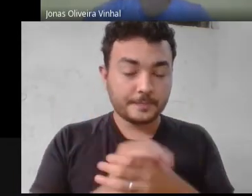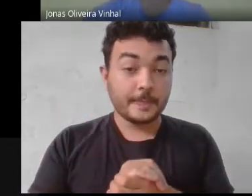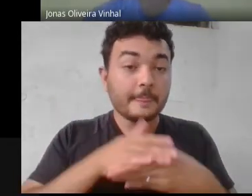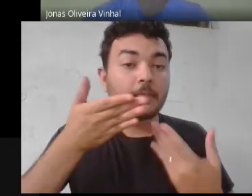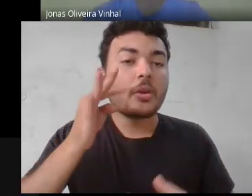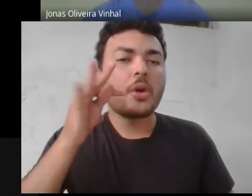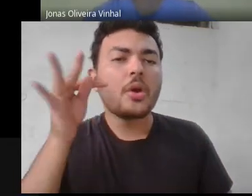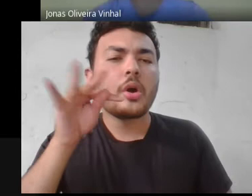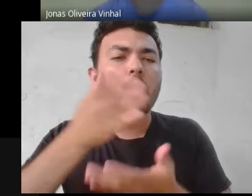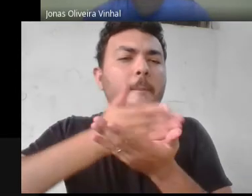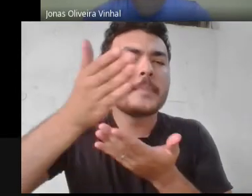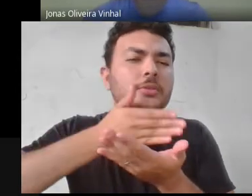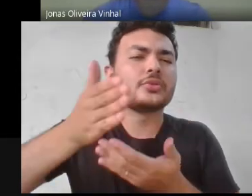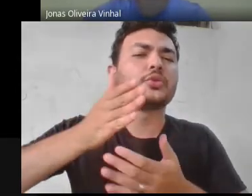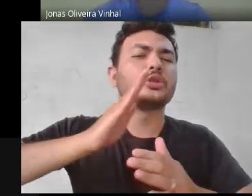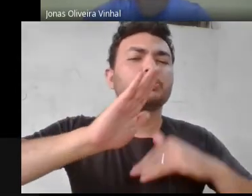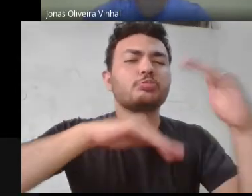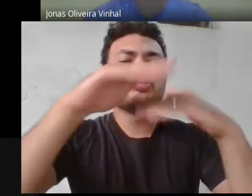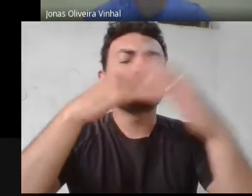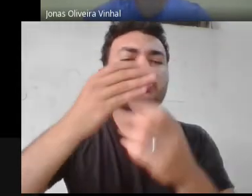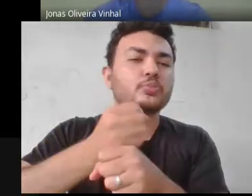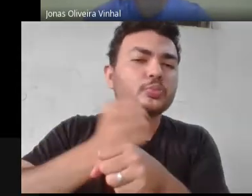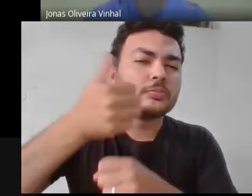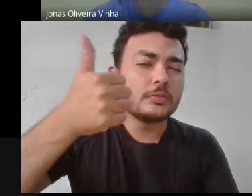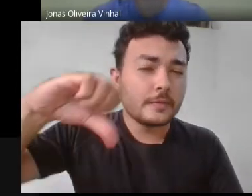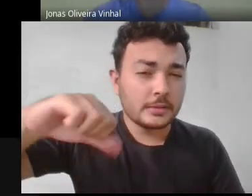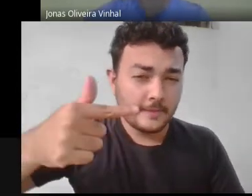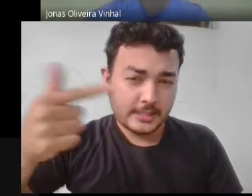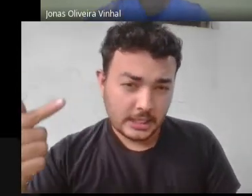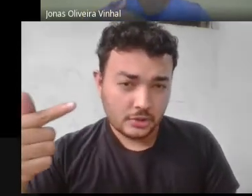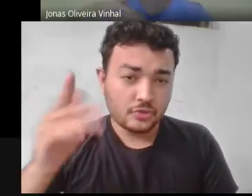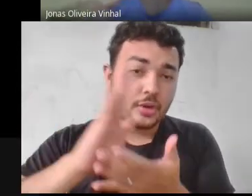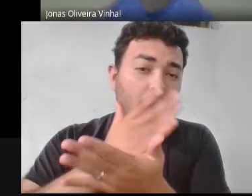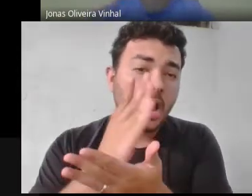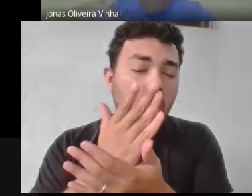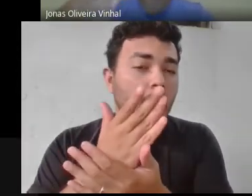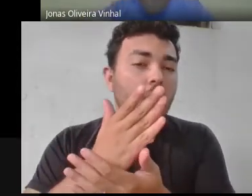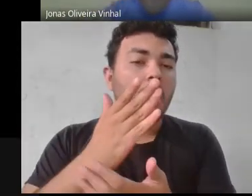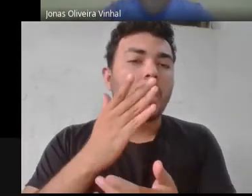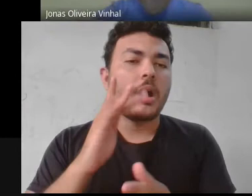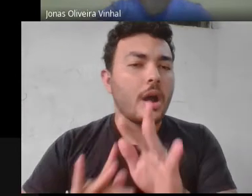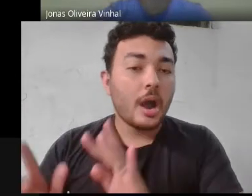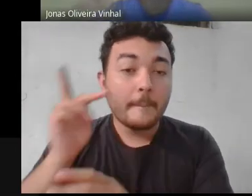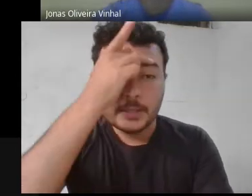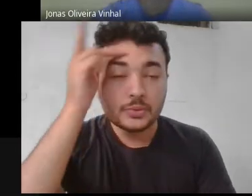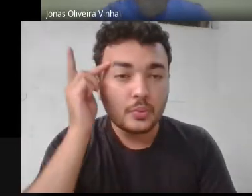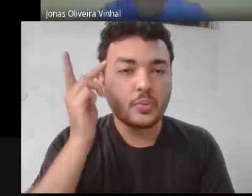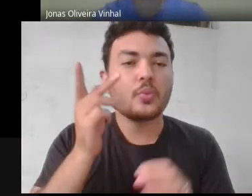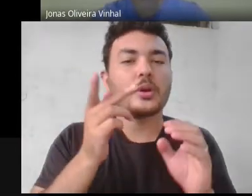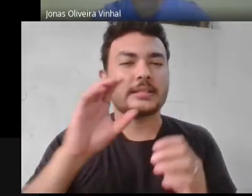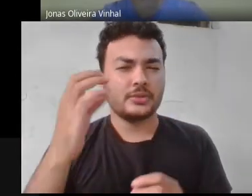ela começou a ser desenvolvida em 1927 por alguns cientistas. Então, assim, primeiro um cientista faz